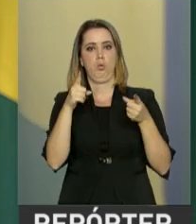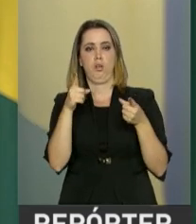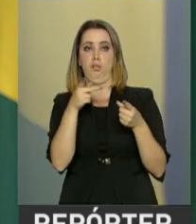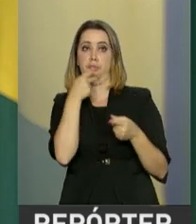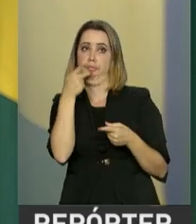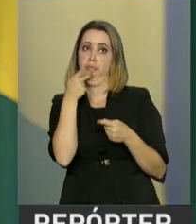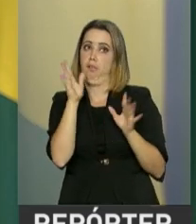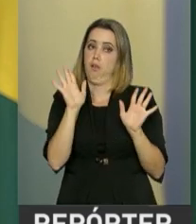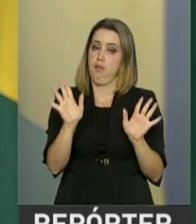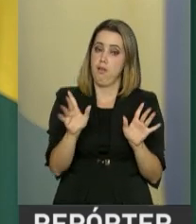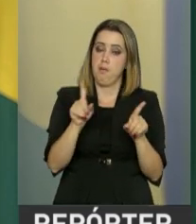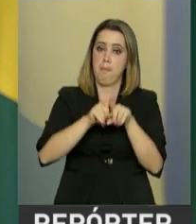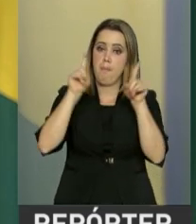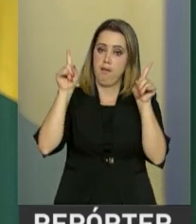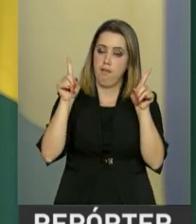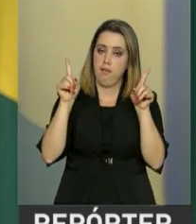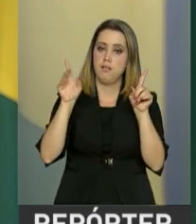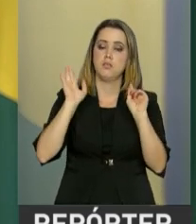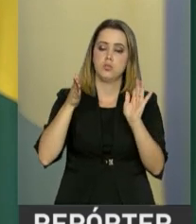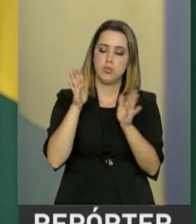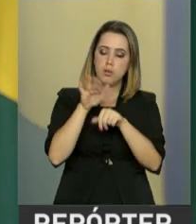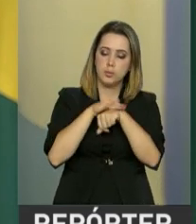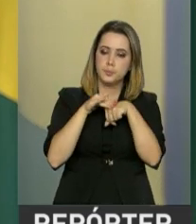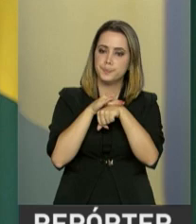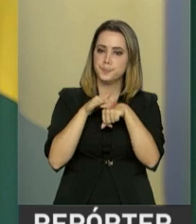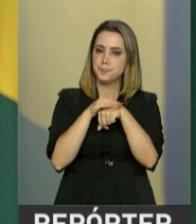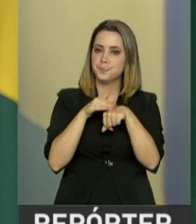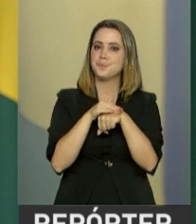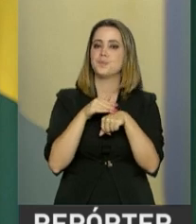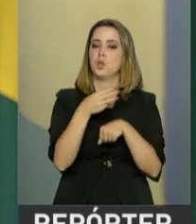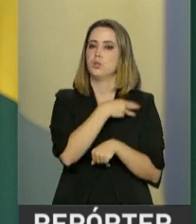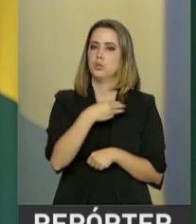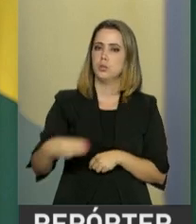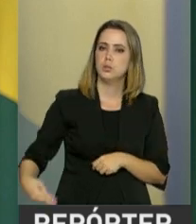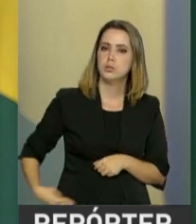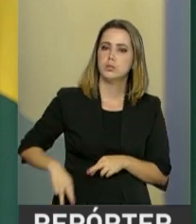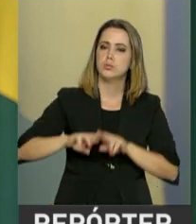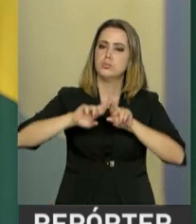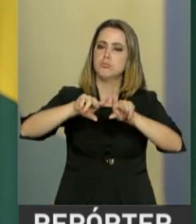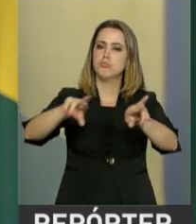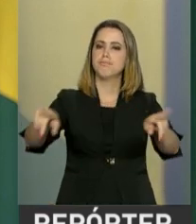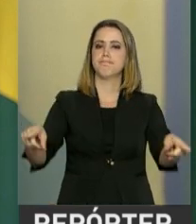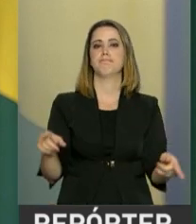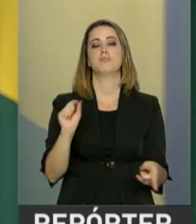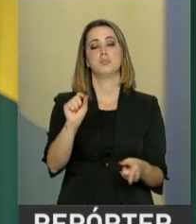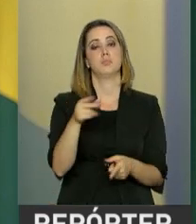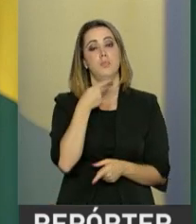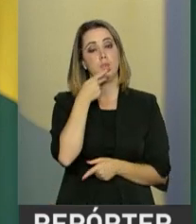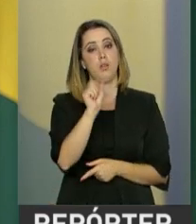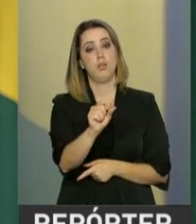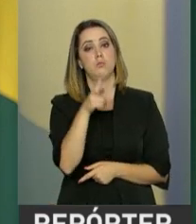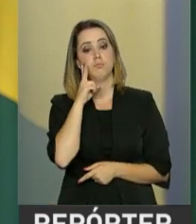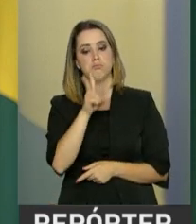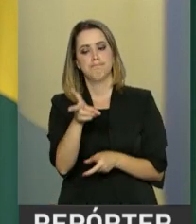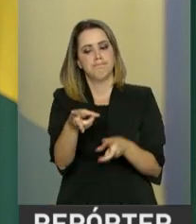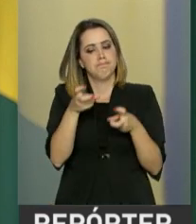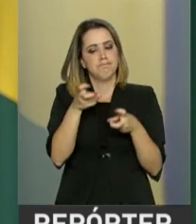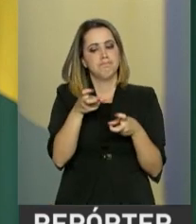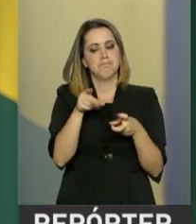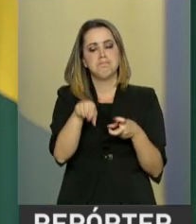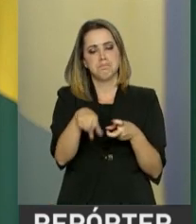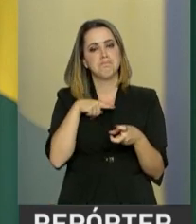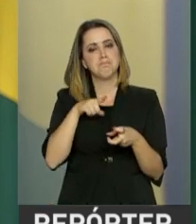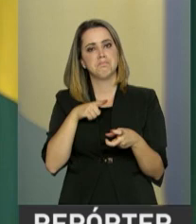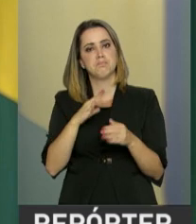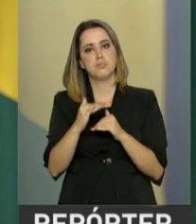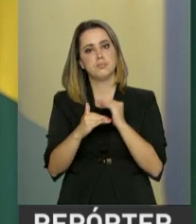otimista demais, mas temos conversado muito com o ministro Meirelles, com o ministro Diogo e todos os ministros e verificando